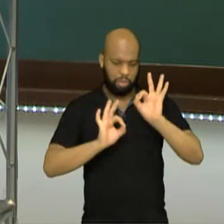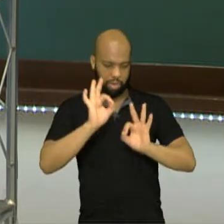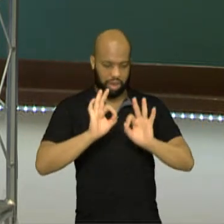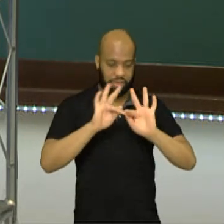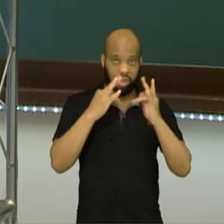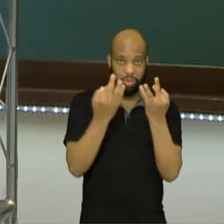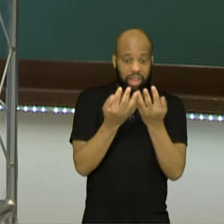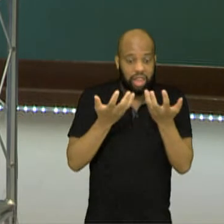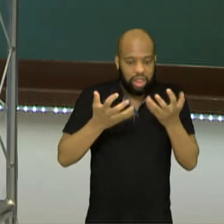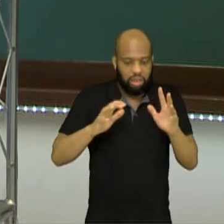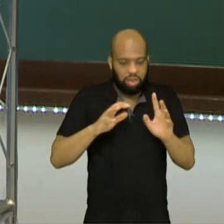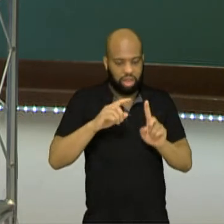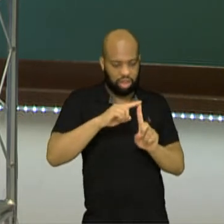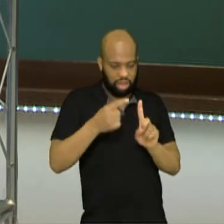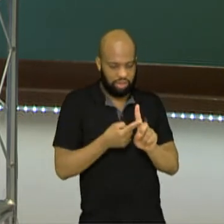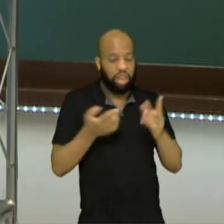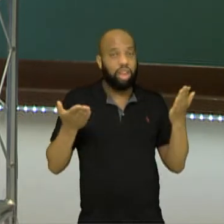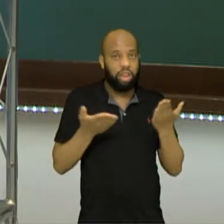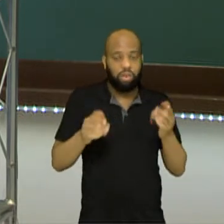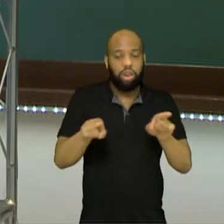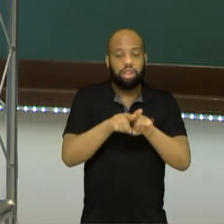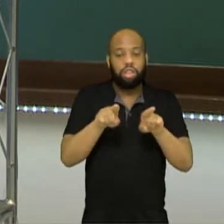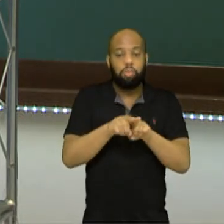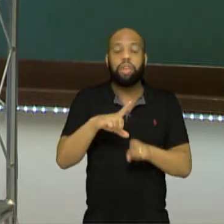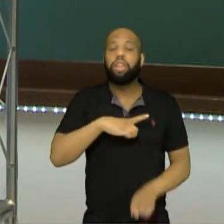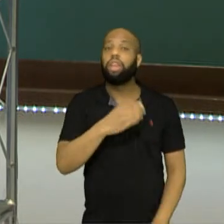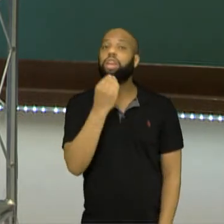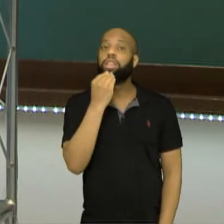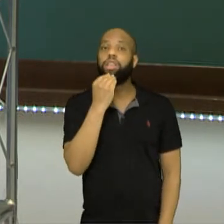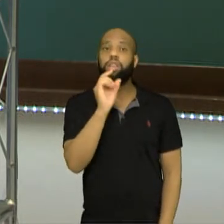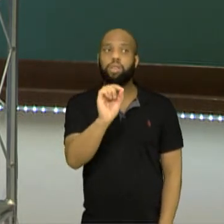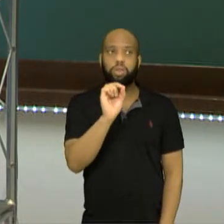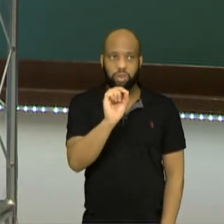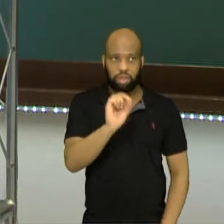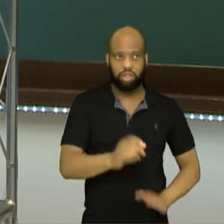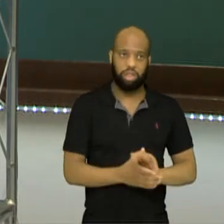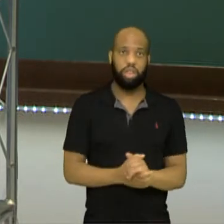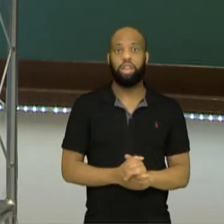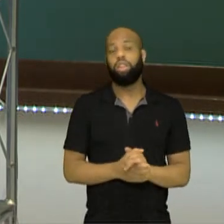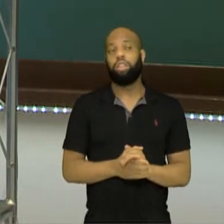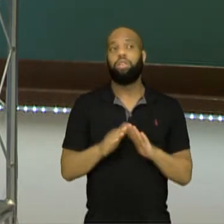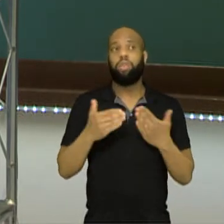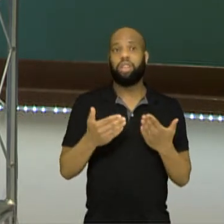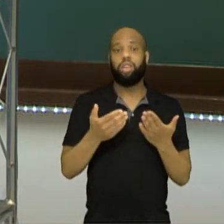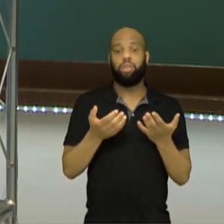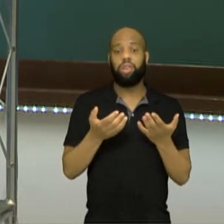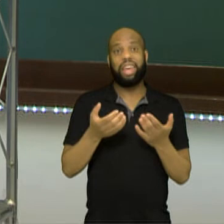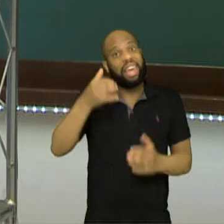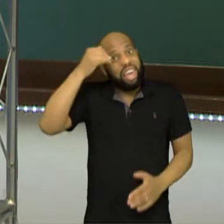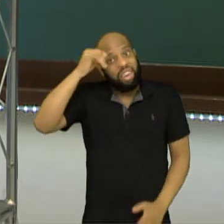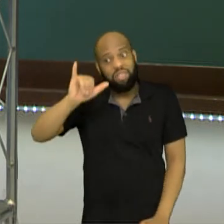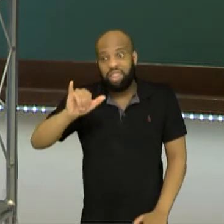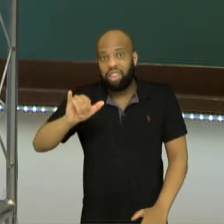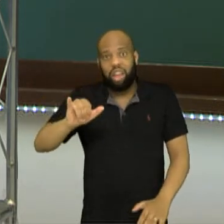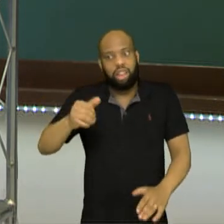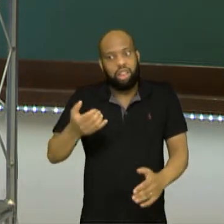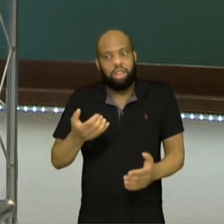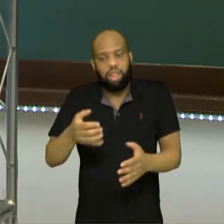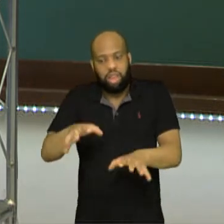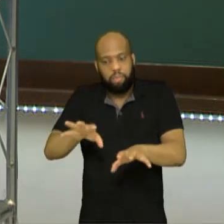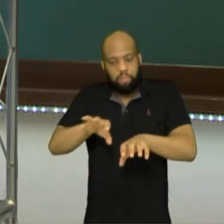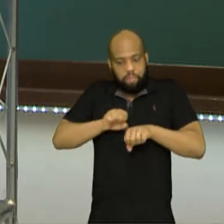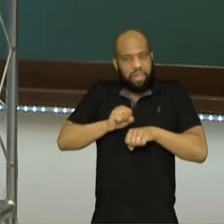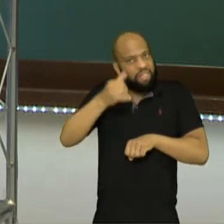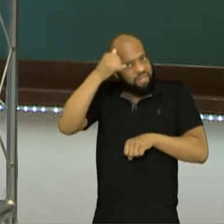familiar de não engravidar, ela também tem a possibilidade de prever a questão de prevenção